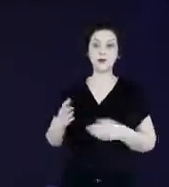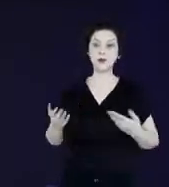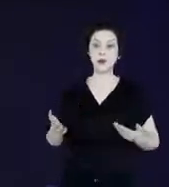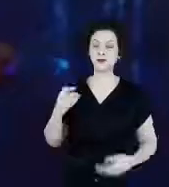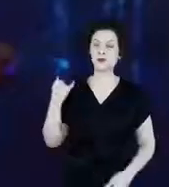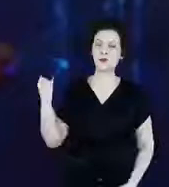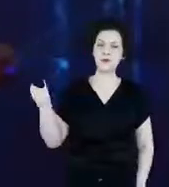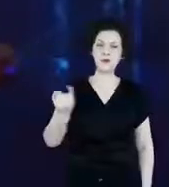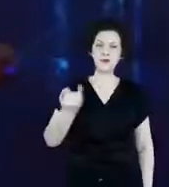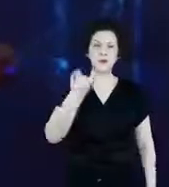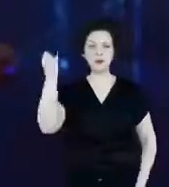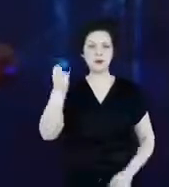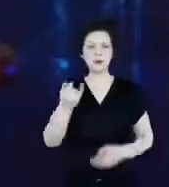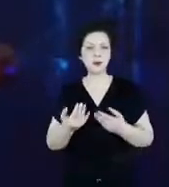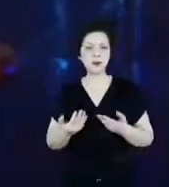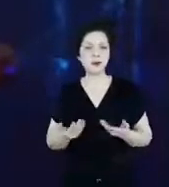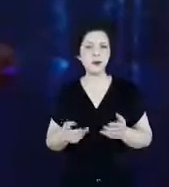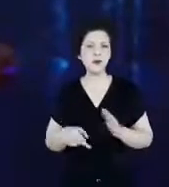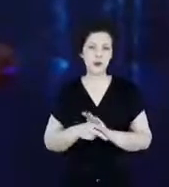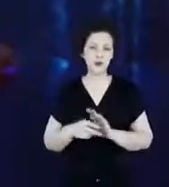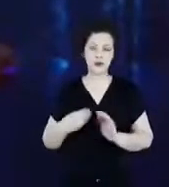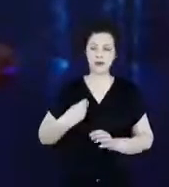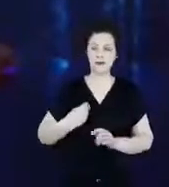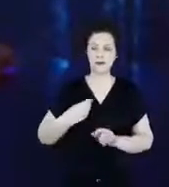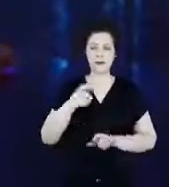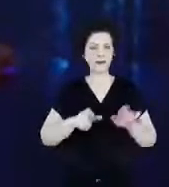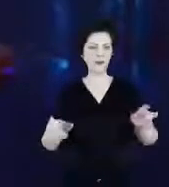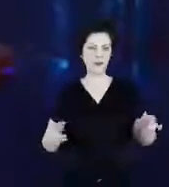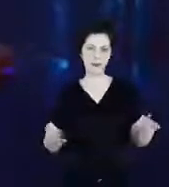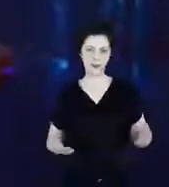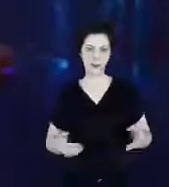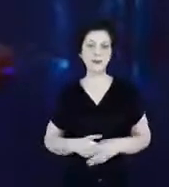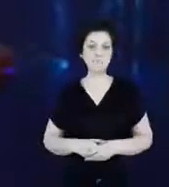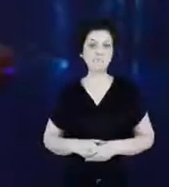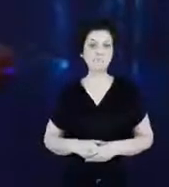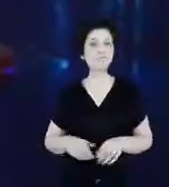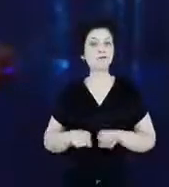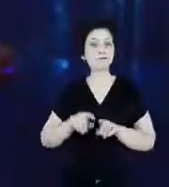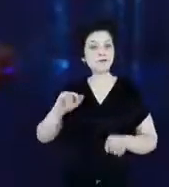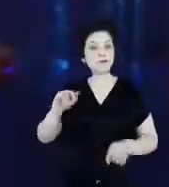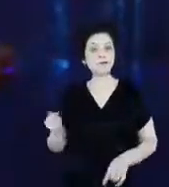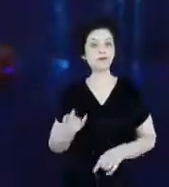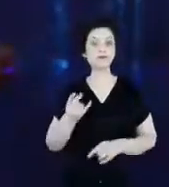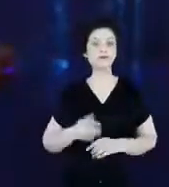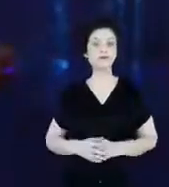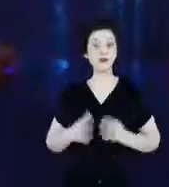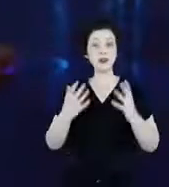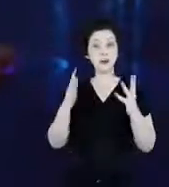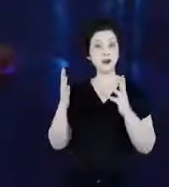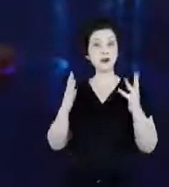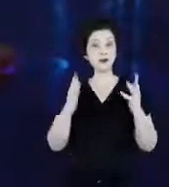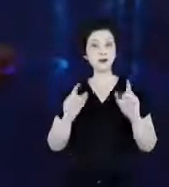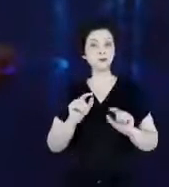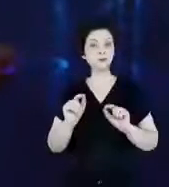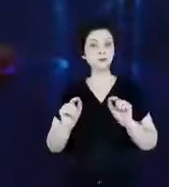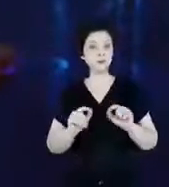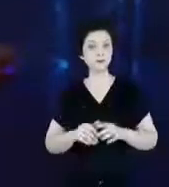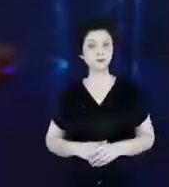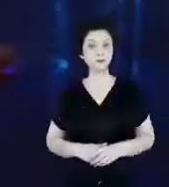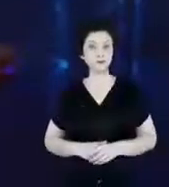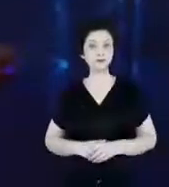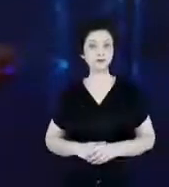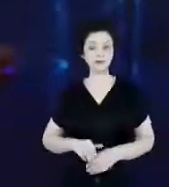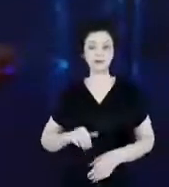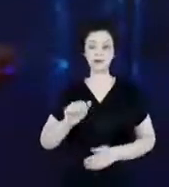e essencial na vida das pessoas. Quero aqui também aproveitar e parabenizar a ANEEL,